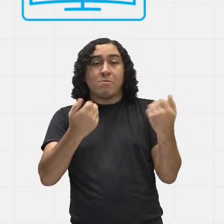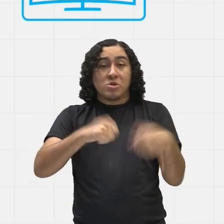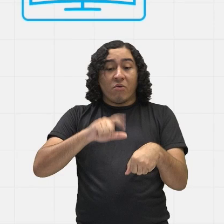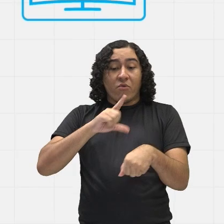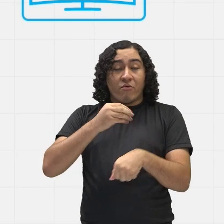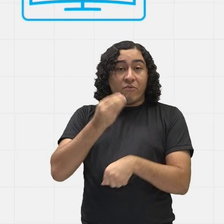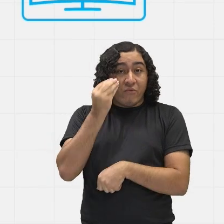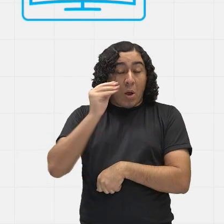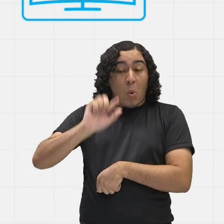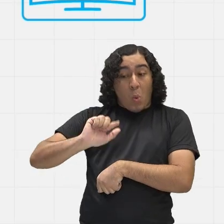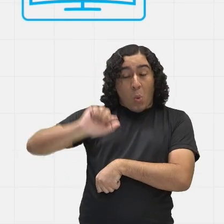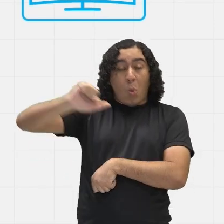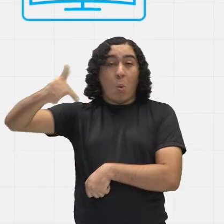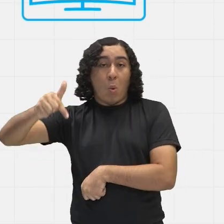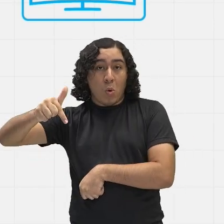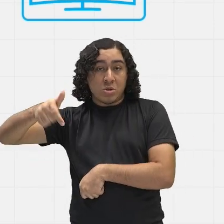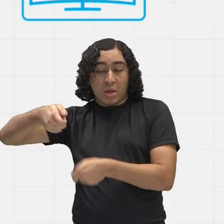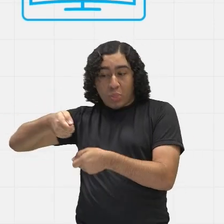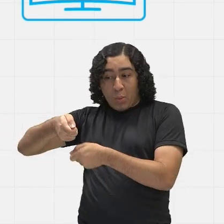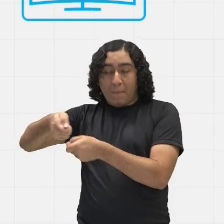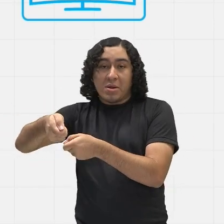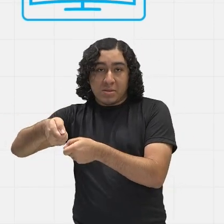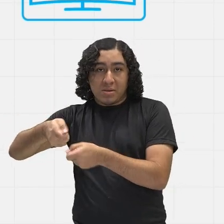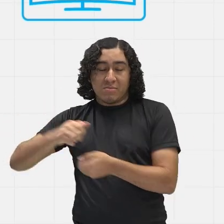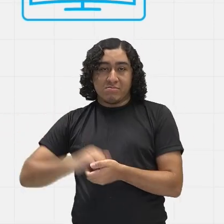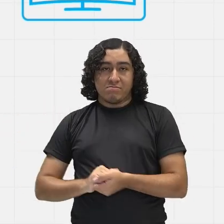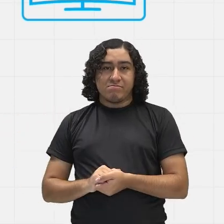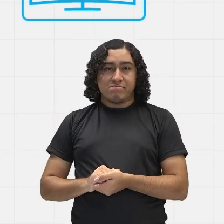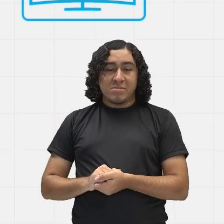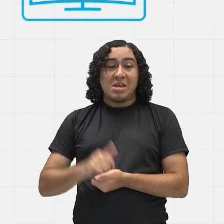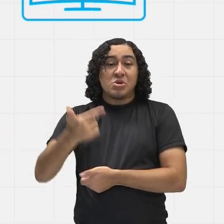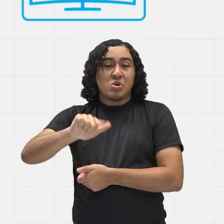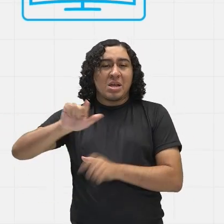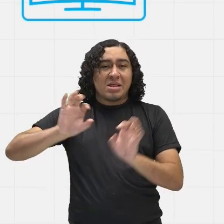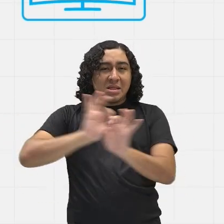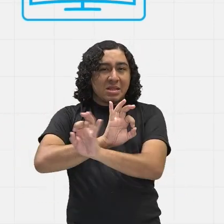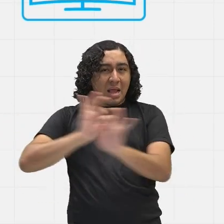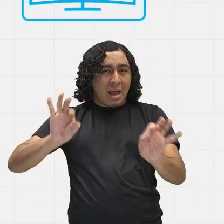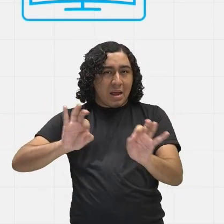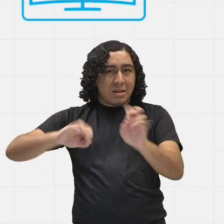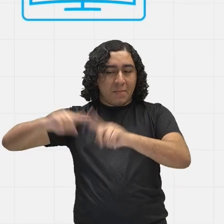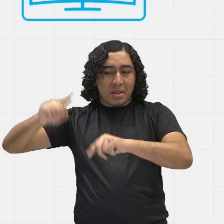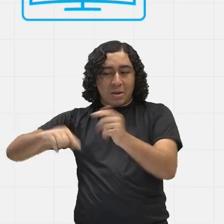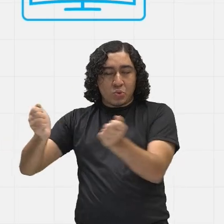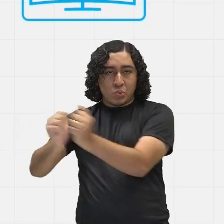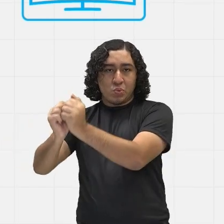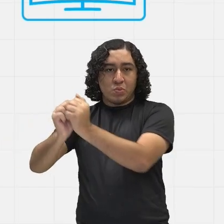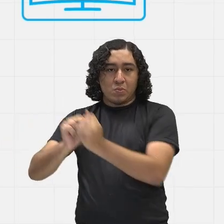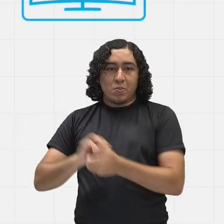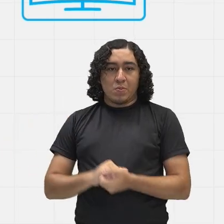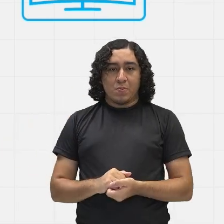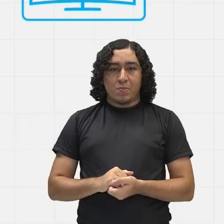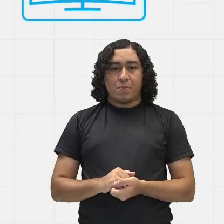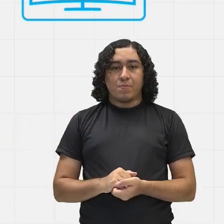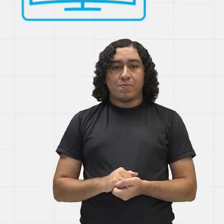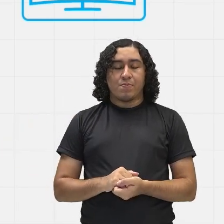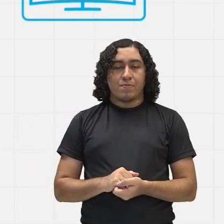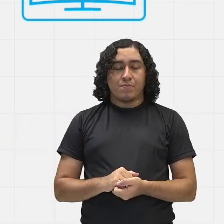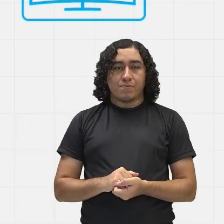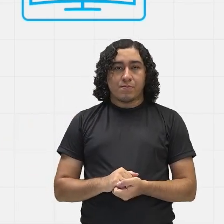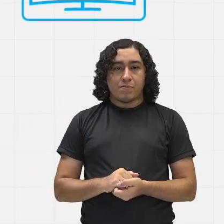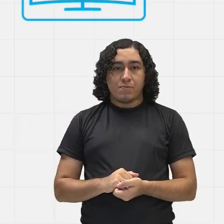uma tomada separada, tá? Onde não tenha nenhum outro equipamento conectado a ele. Seguindo aqui, nós vamos ter mais uma